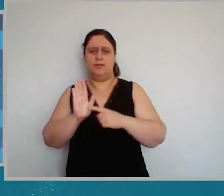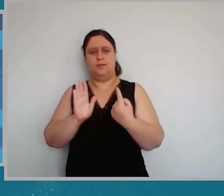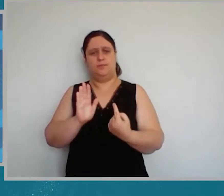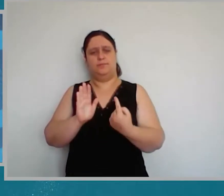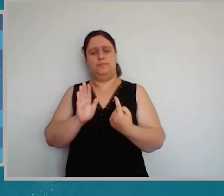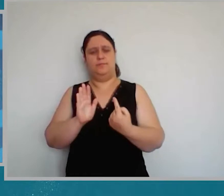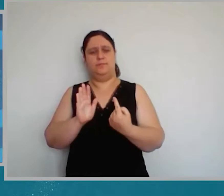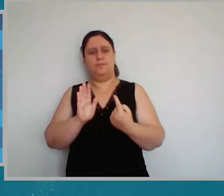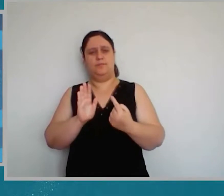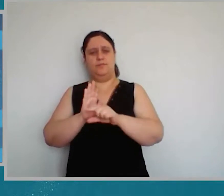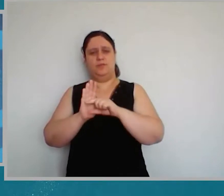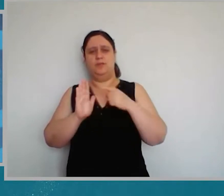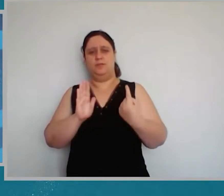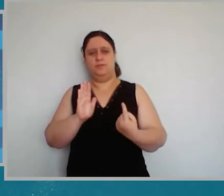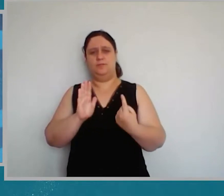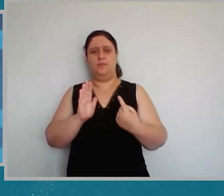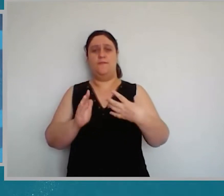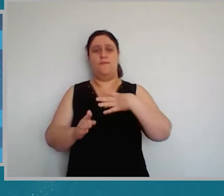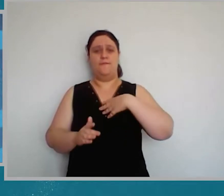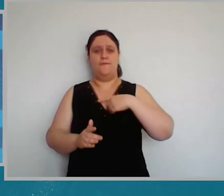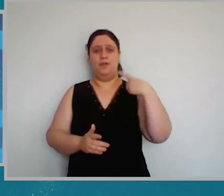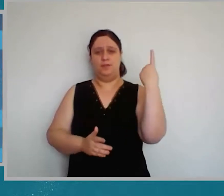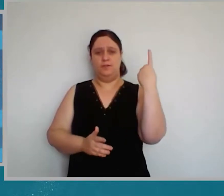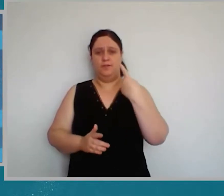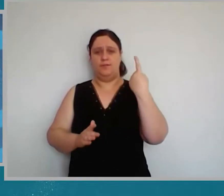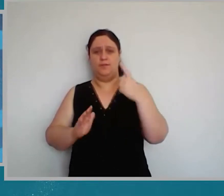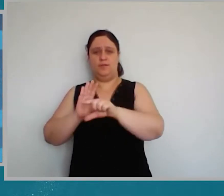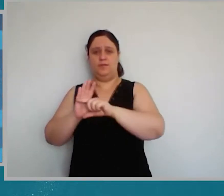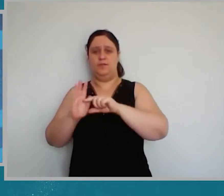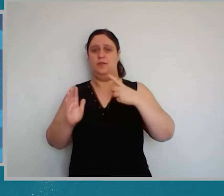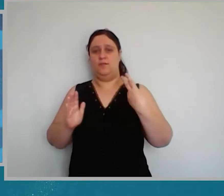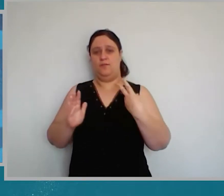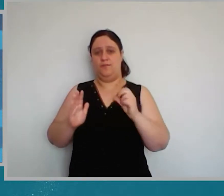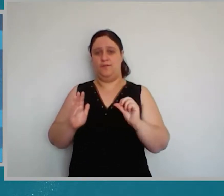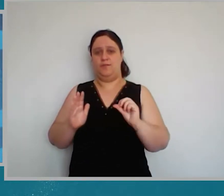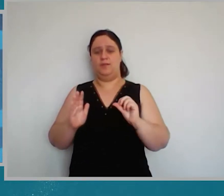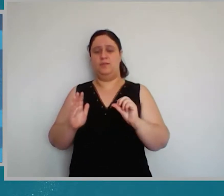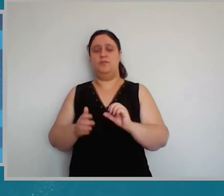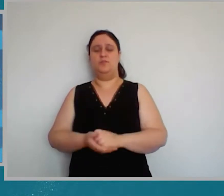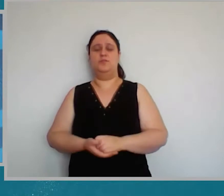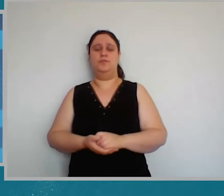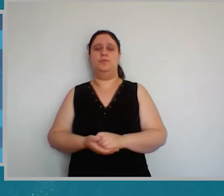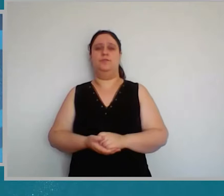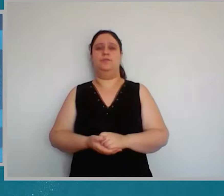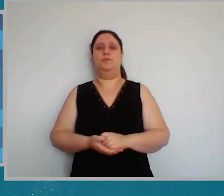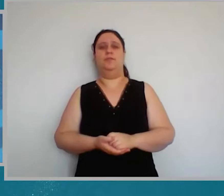versículo 1, Filho de Davi. Versículo 20, enquanto